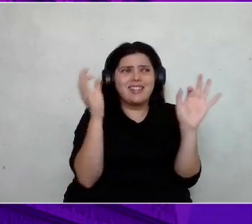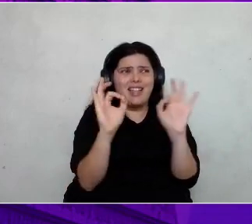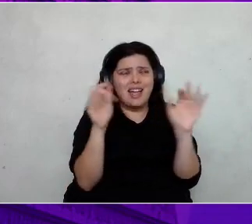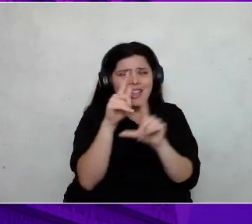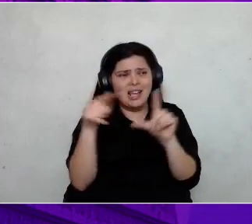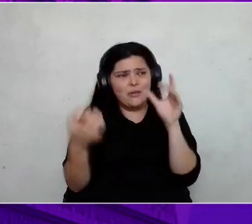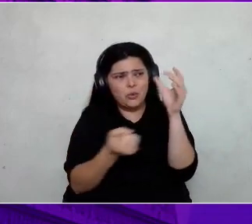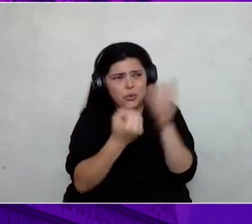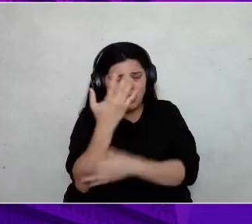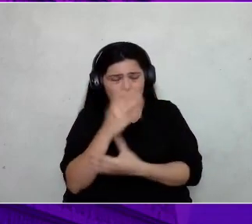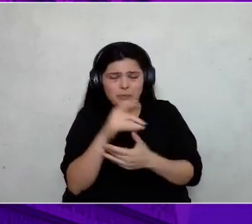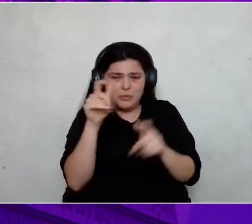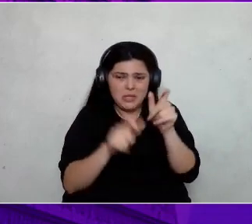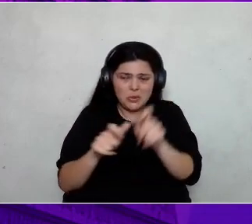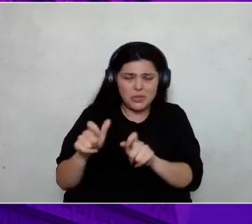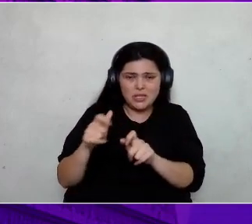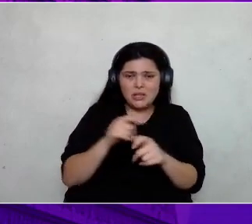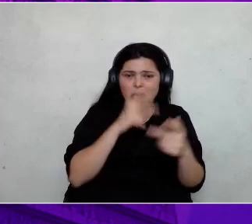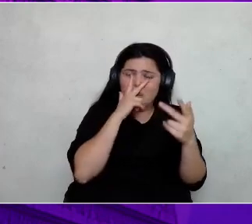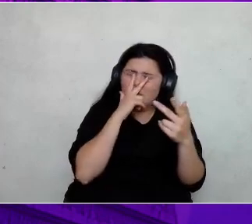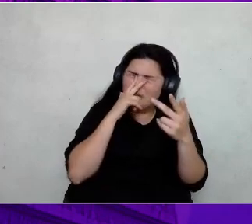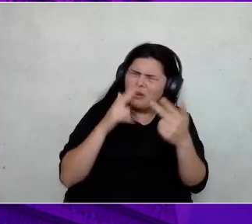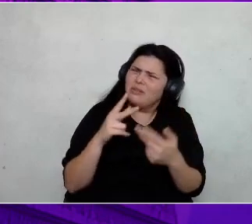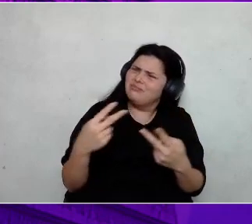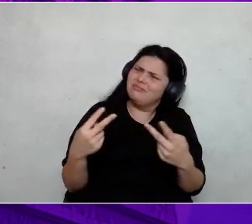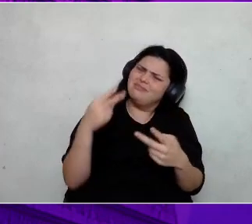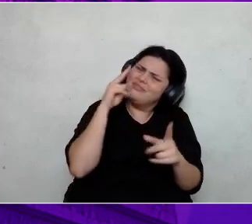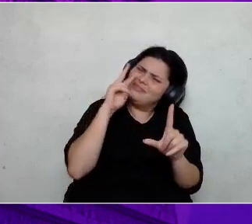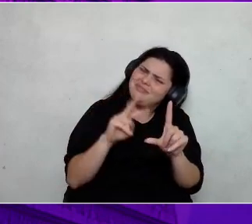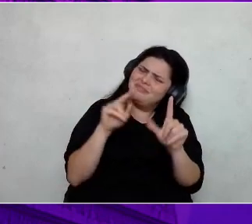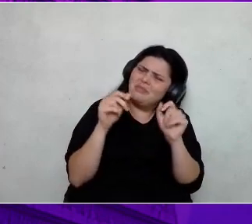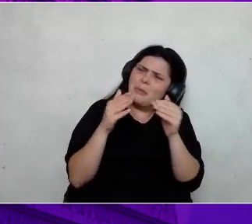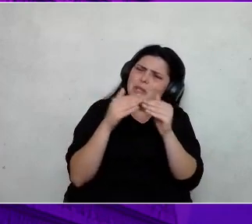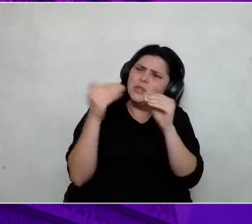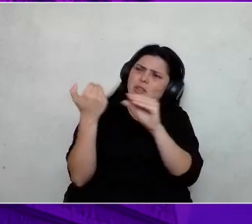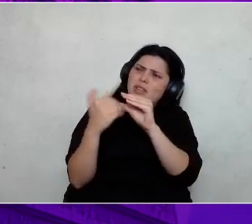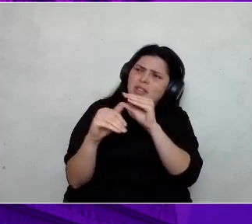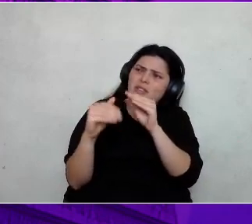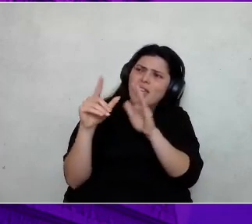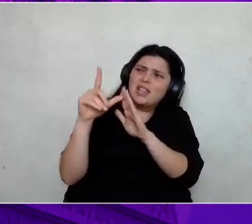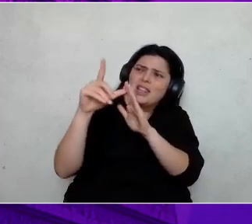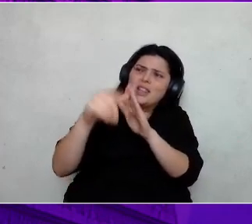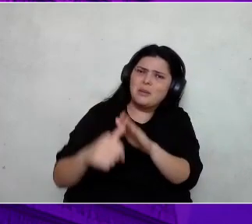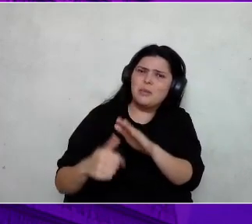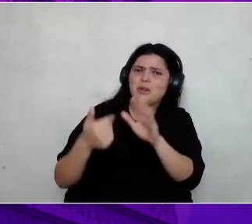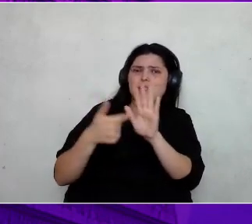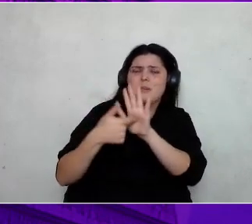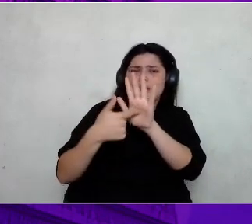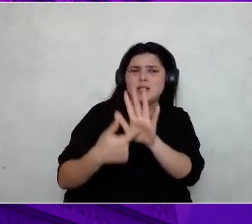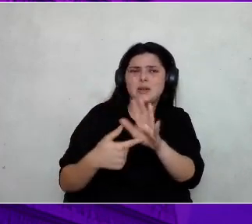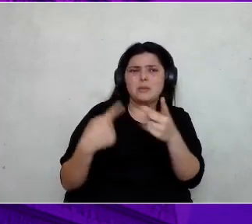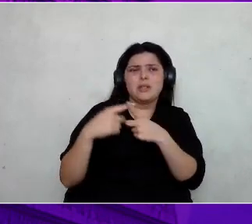pessoas continuam olhando assim, pedindo para vocês enviarem eles depois a apresentação, porque vocês não entenderam.